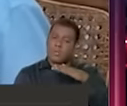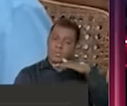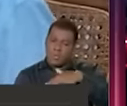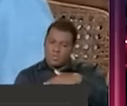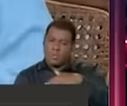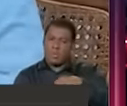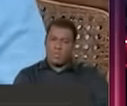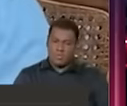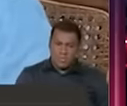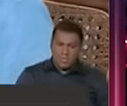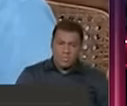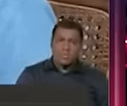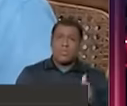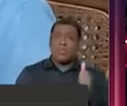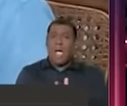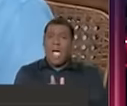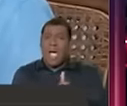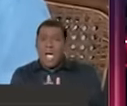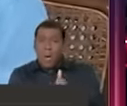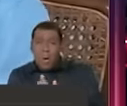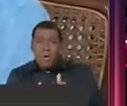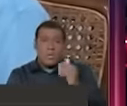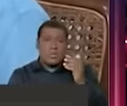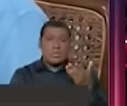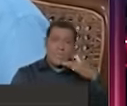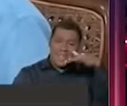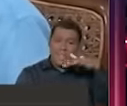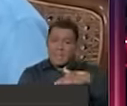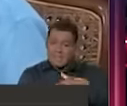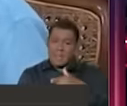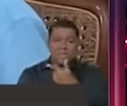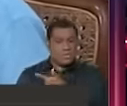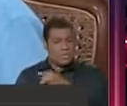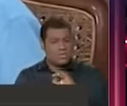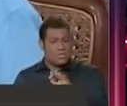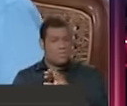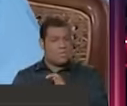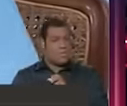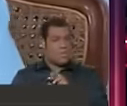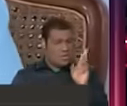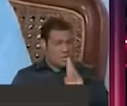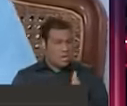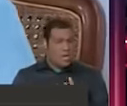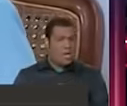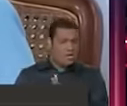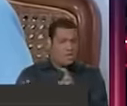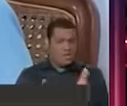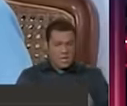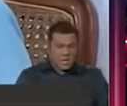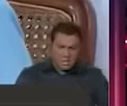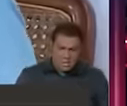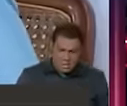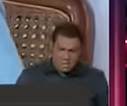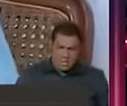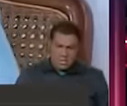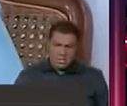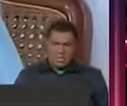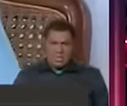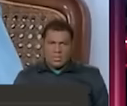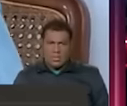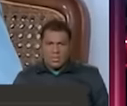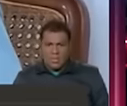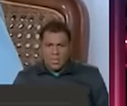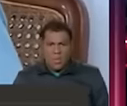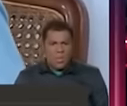mesa do Povo no mínimo a r$ 2 um pacote de 5 kg sabe que compre R 4 1 kg de arroz mas não dá para